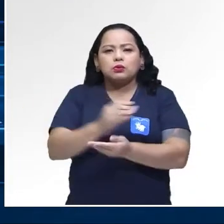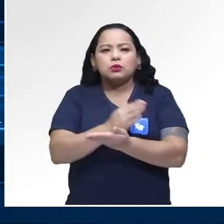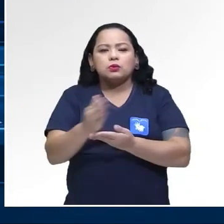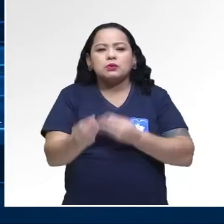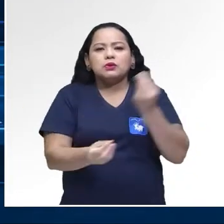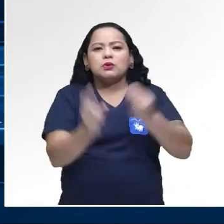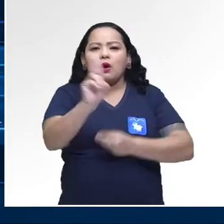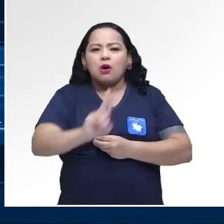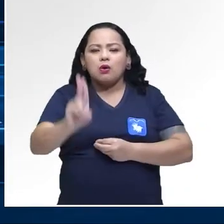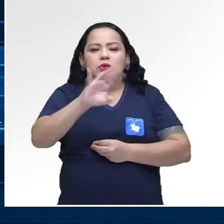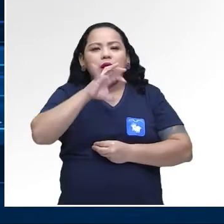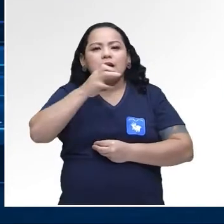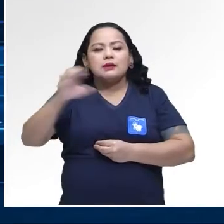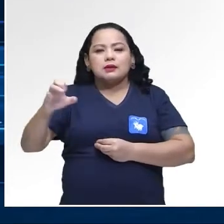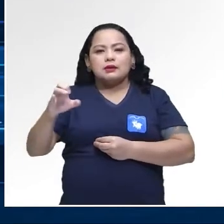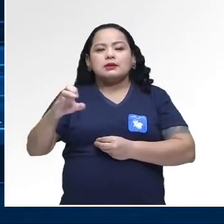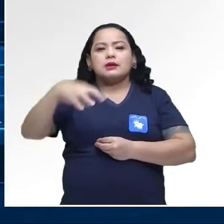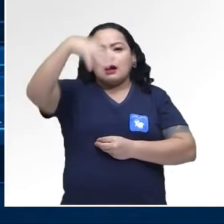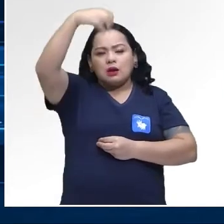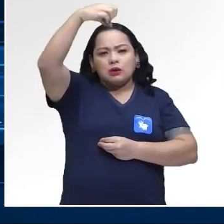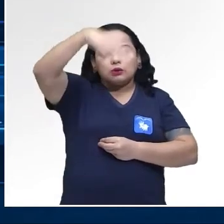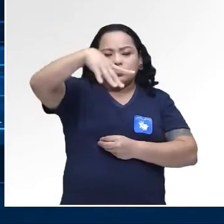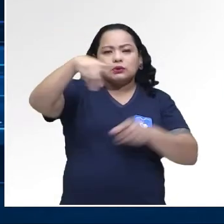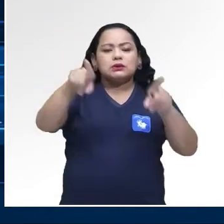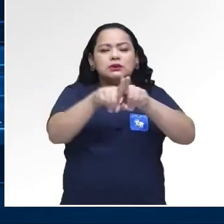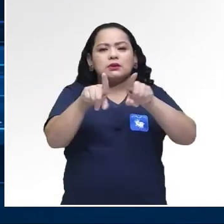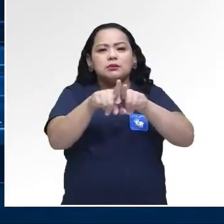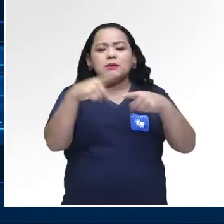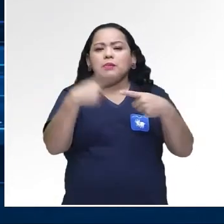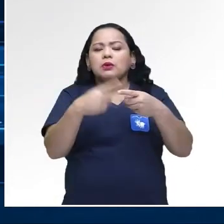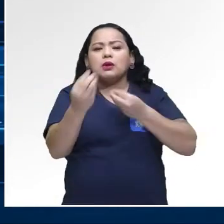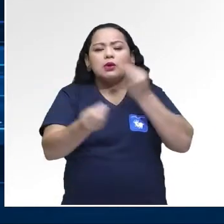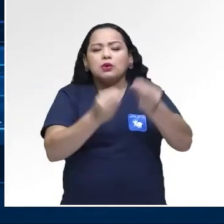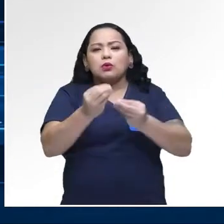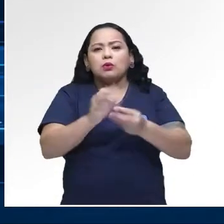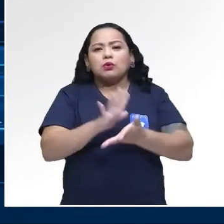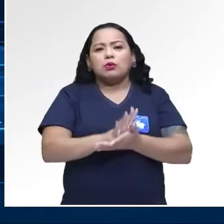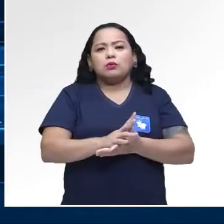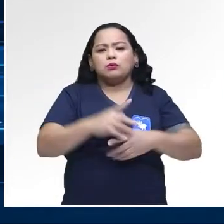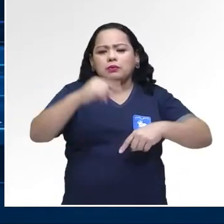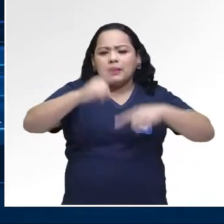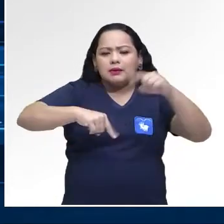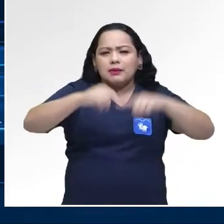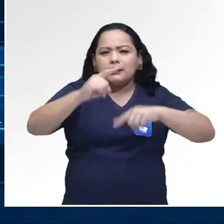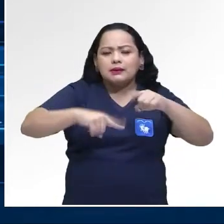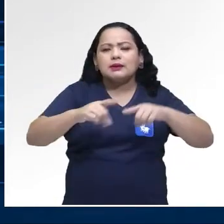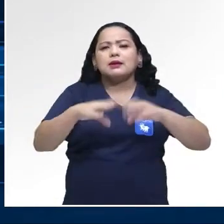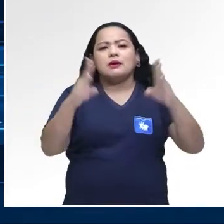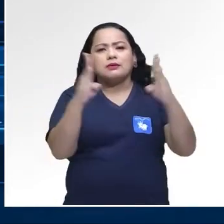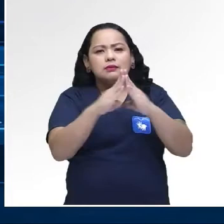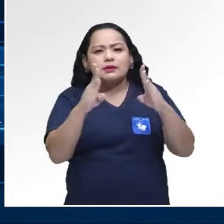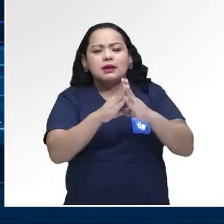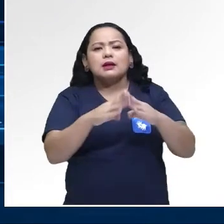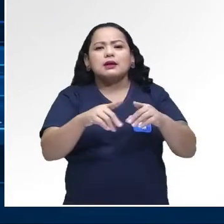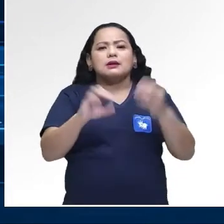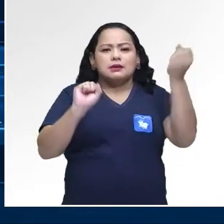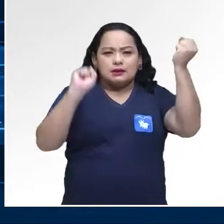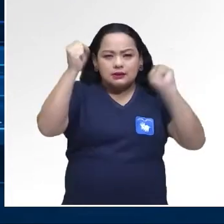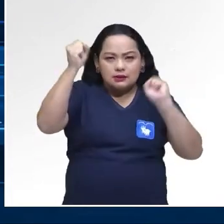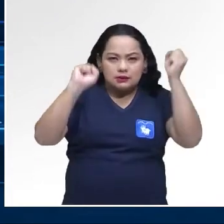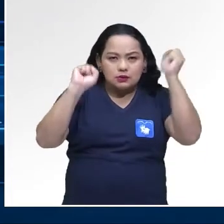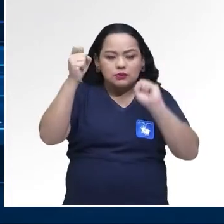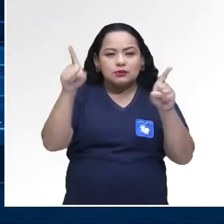a energia elétrica na iluminação e para fazer funcionar equipamentos nas casas, nas indústrias